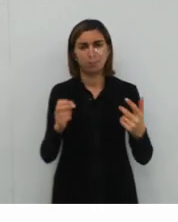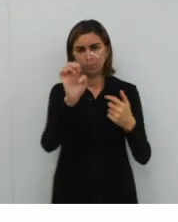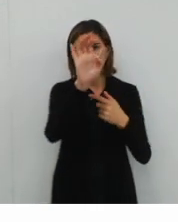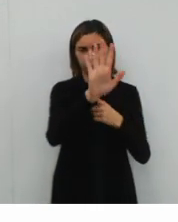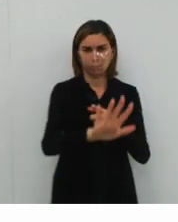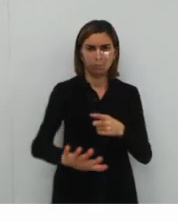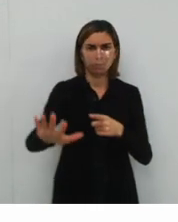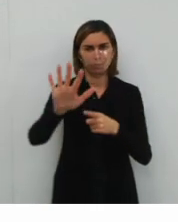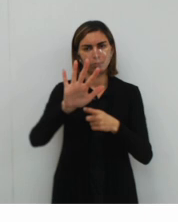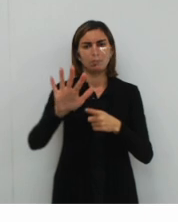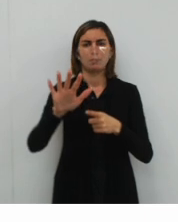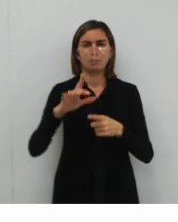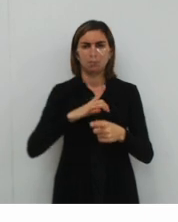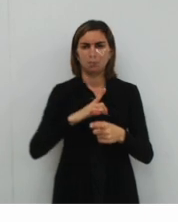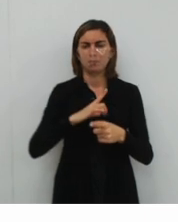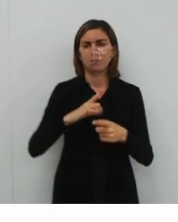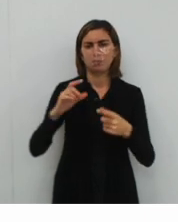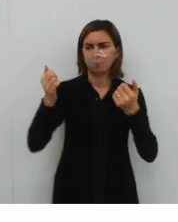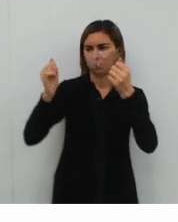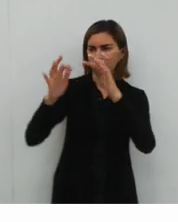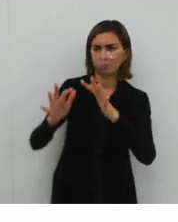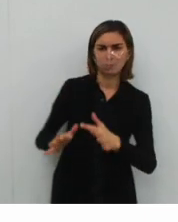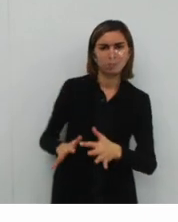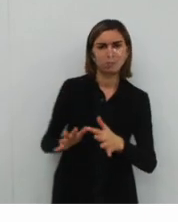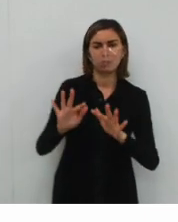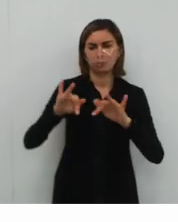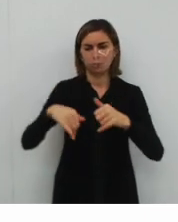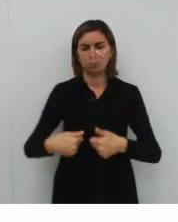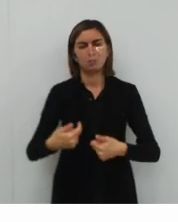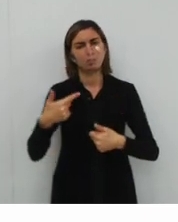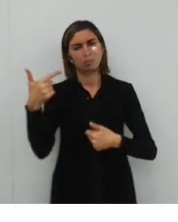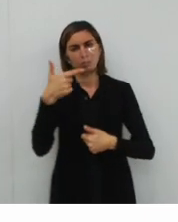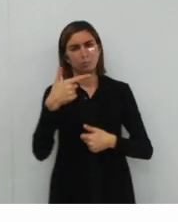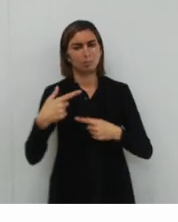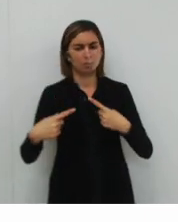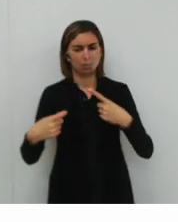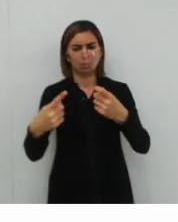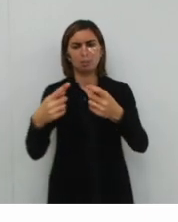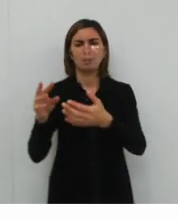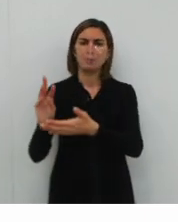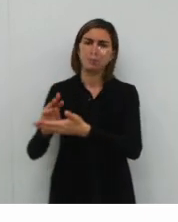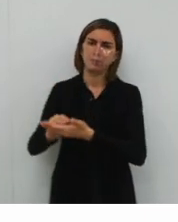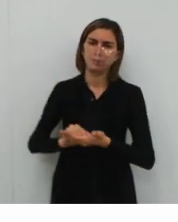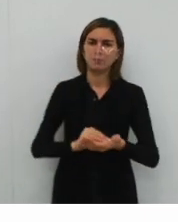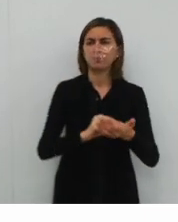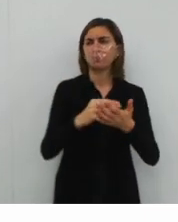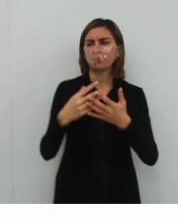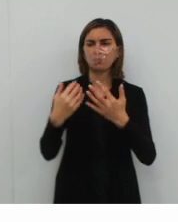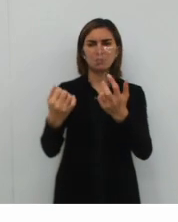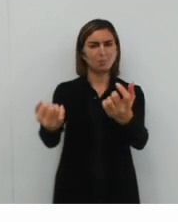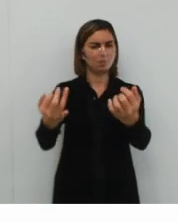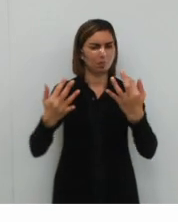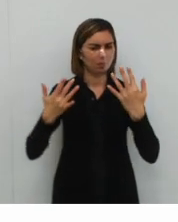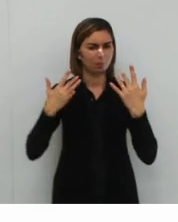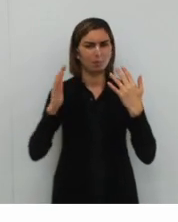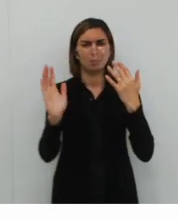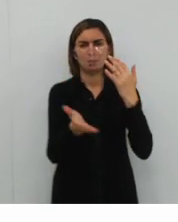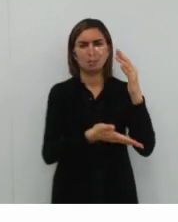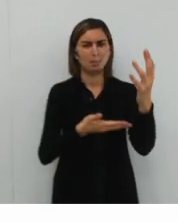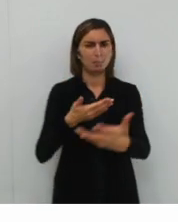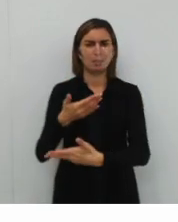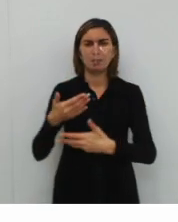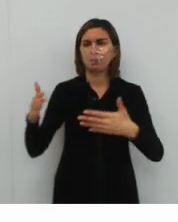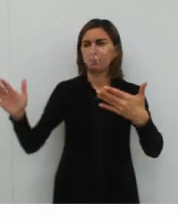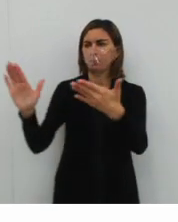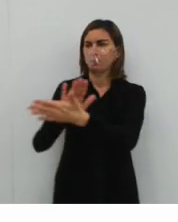Europa, nessa época, vivia desolada. No final da Segunda Guerra, muitas colheitas, muitos pastos tinham